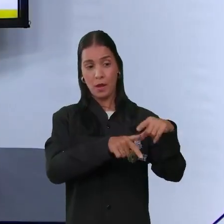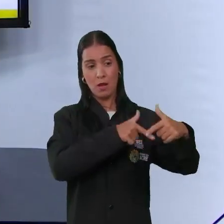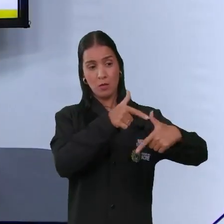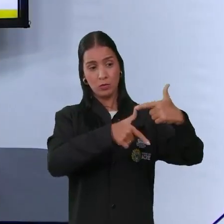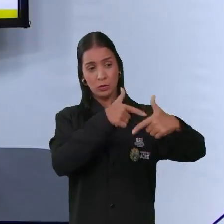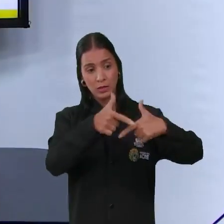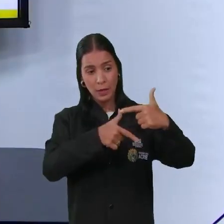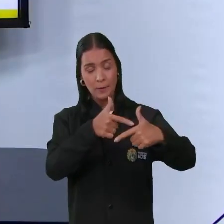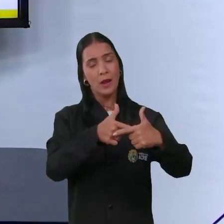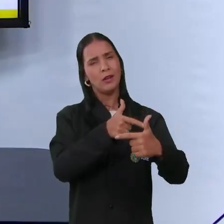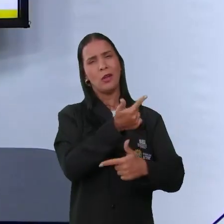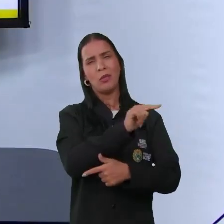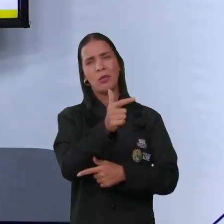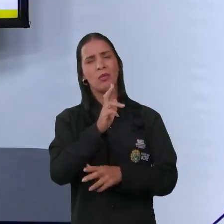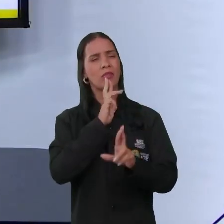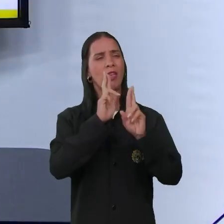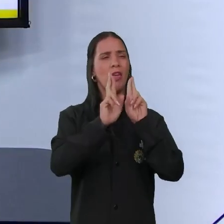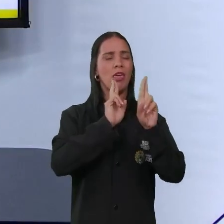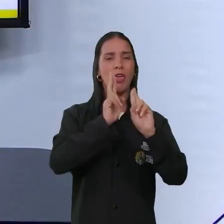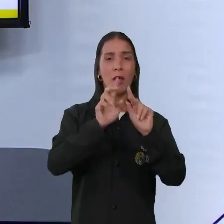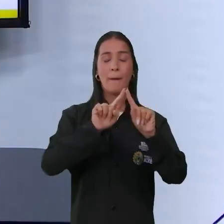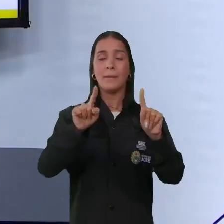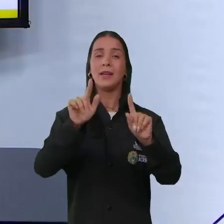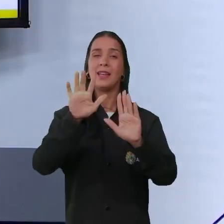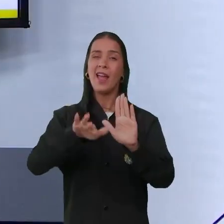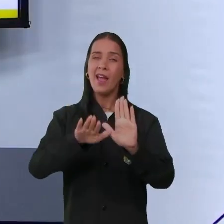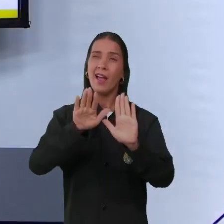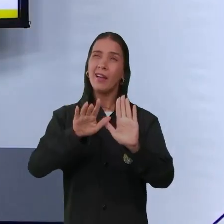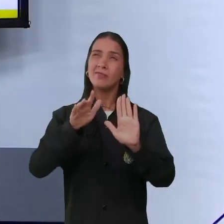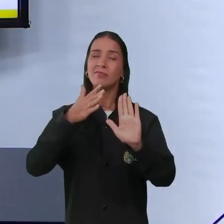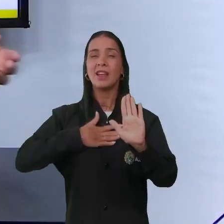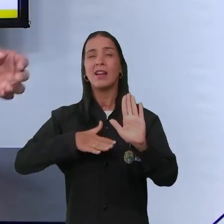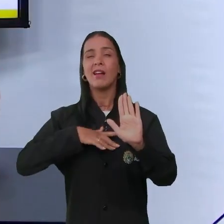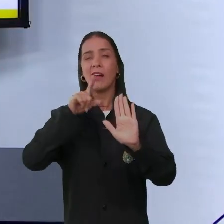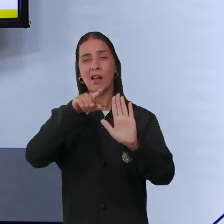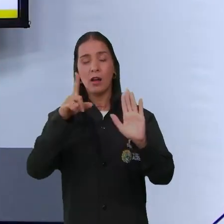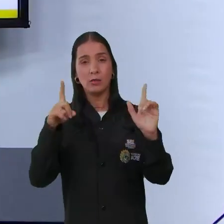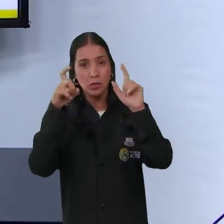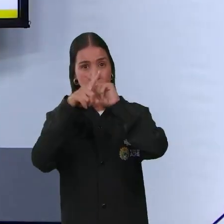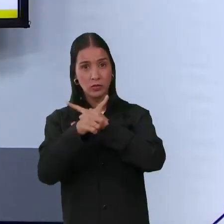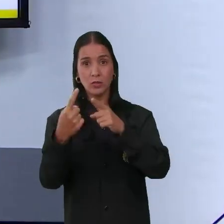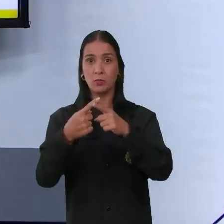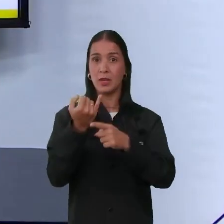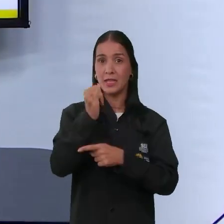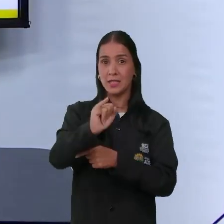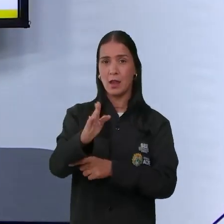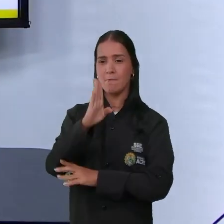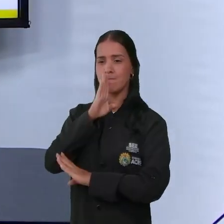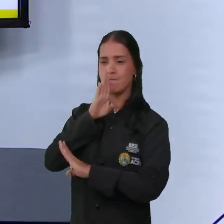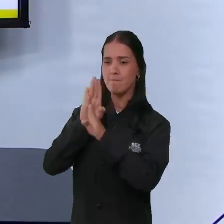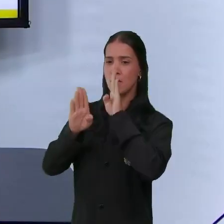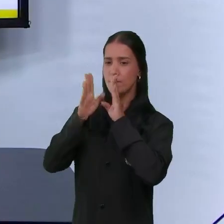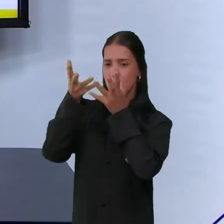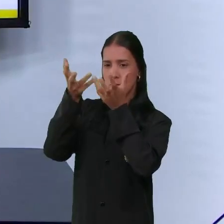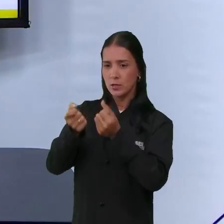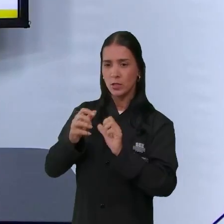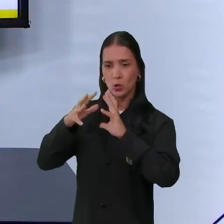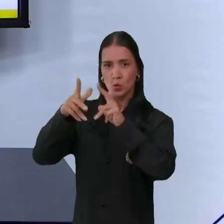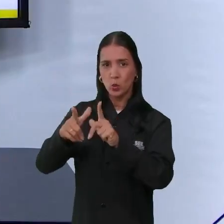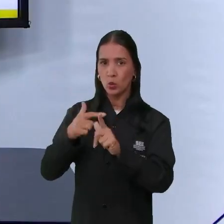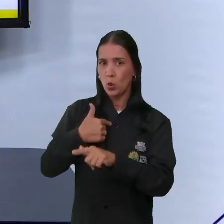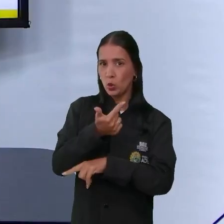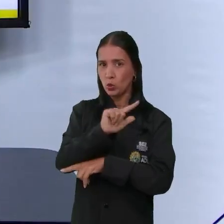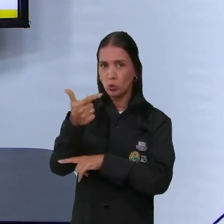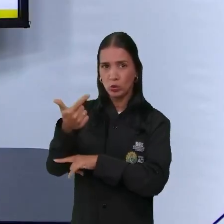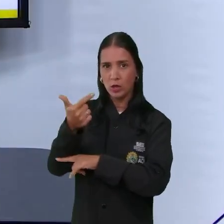sem reclamação. E isso é um pouco complicado porque reduz a qualidade de vida do ser humano. Muito